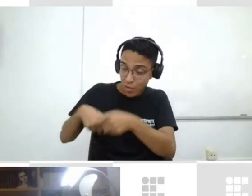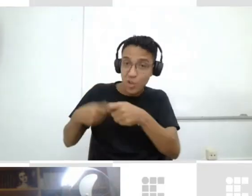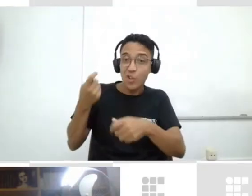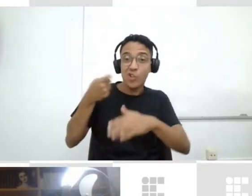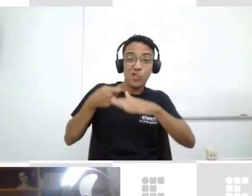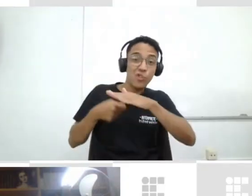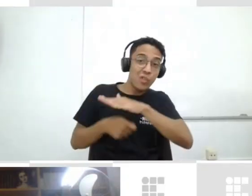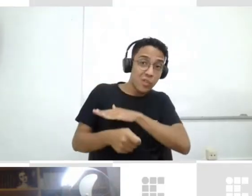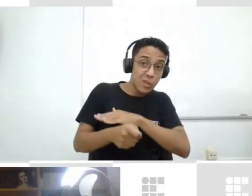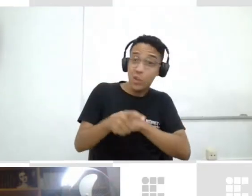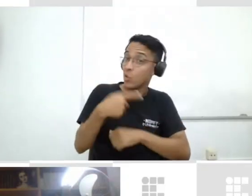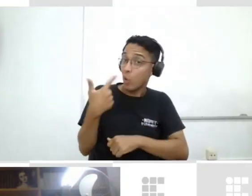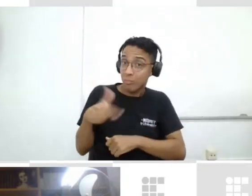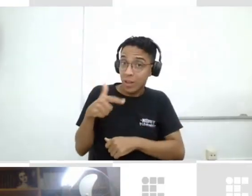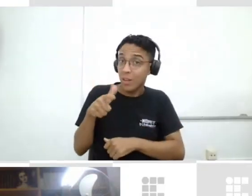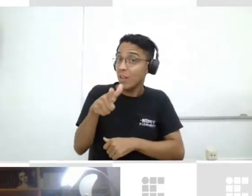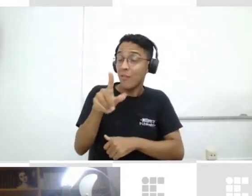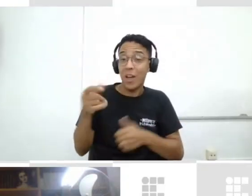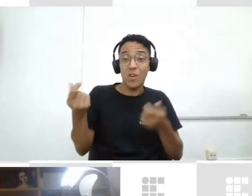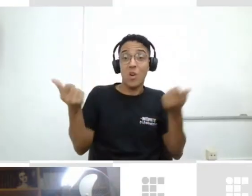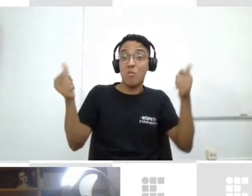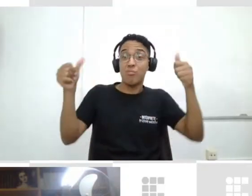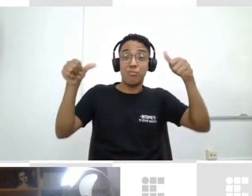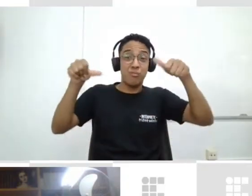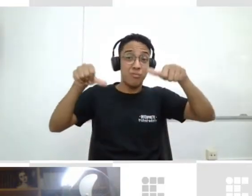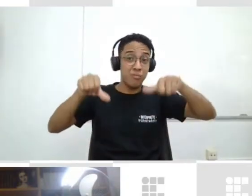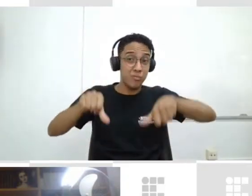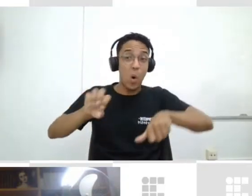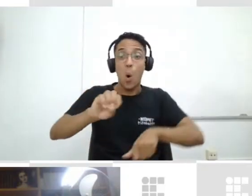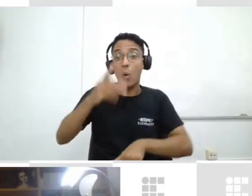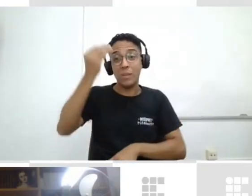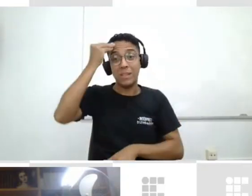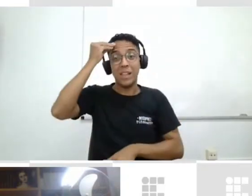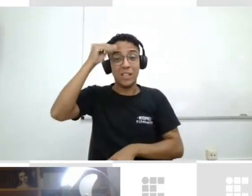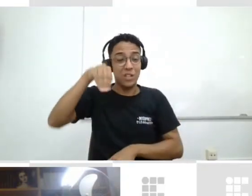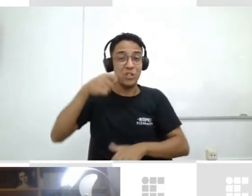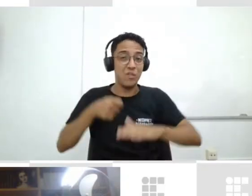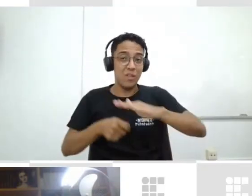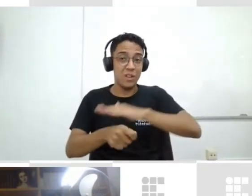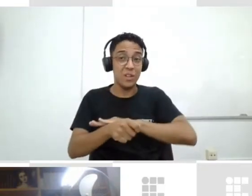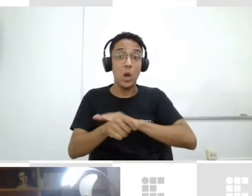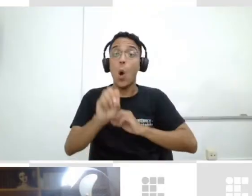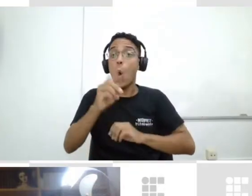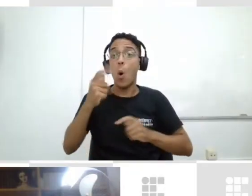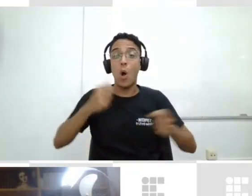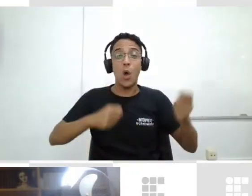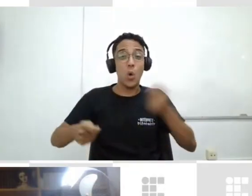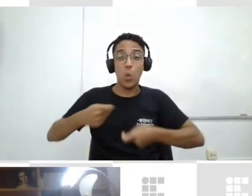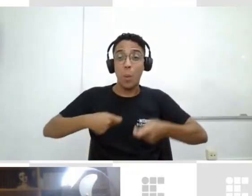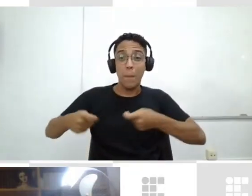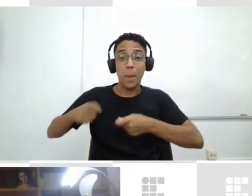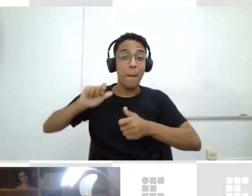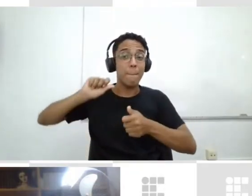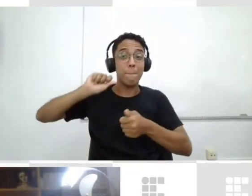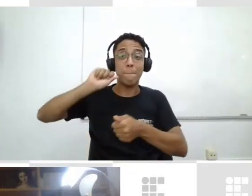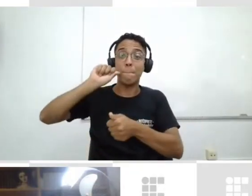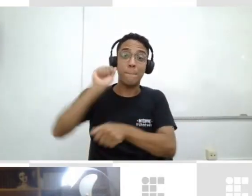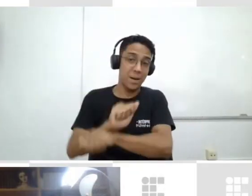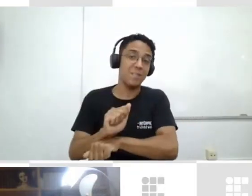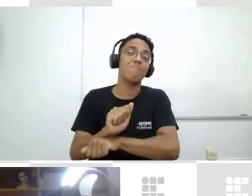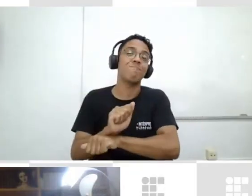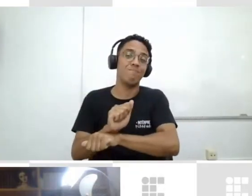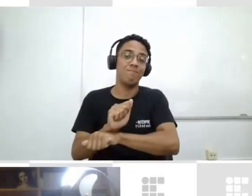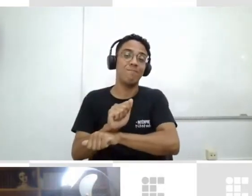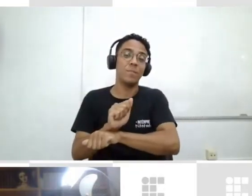você entra em falência ou você desiste de investir, a economia para. Né? Esse é o único critério que faz com que a